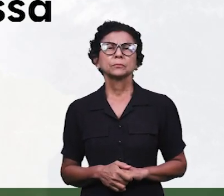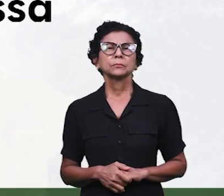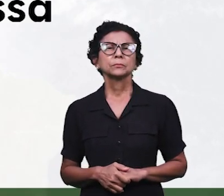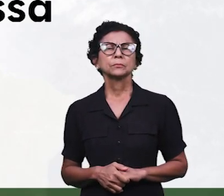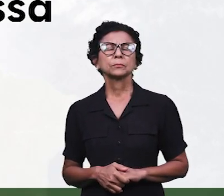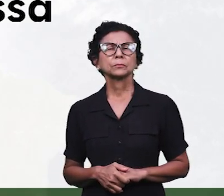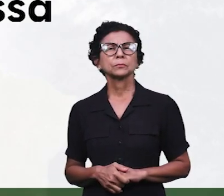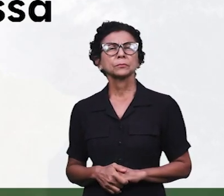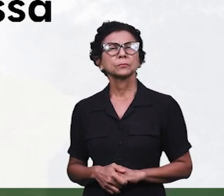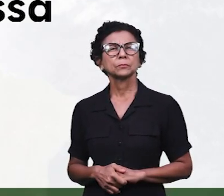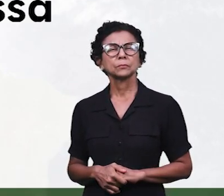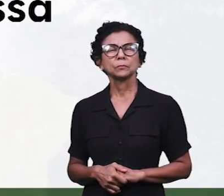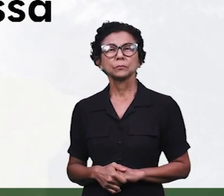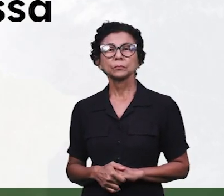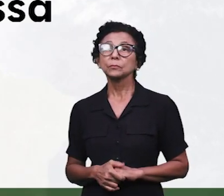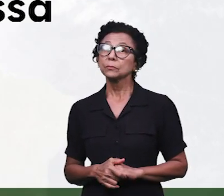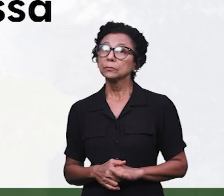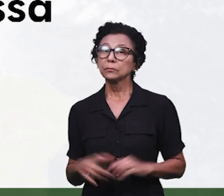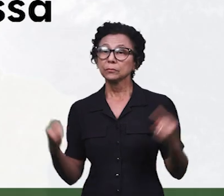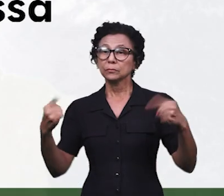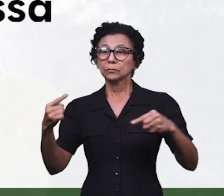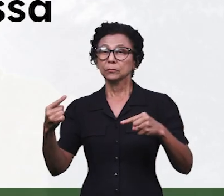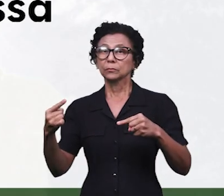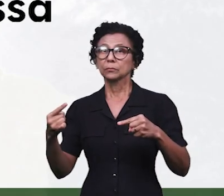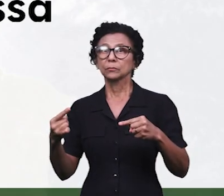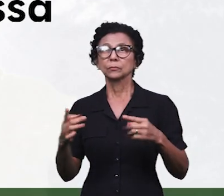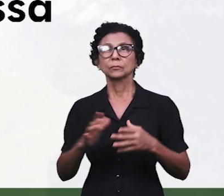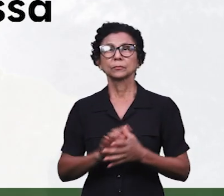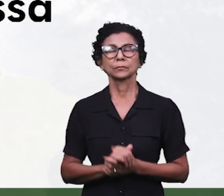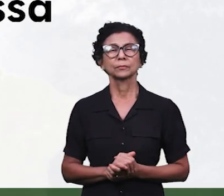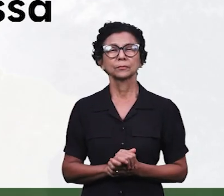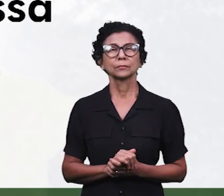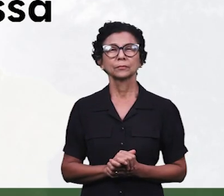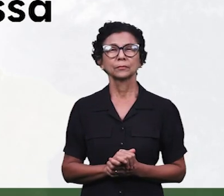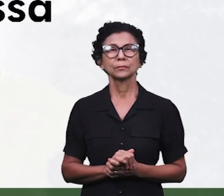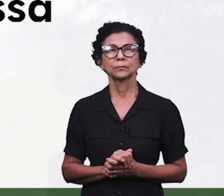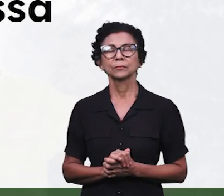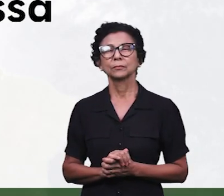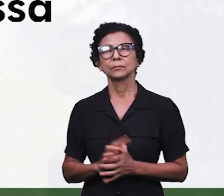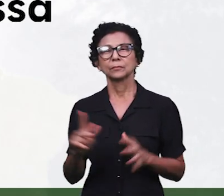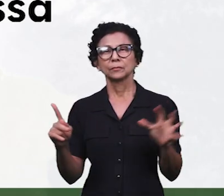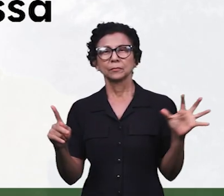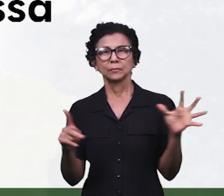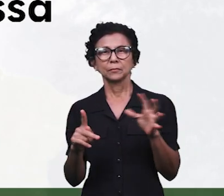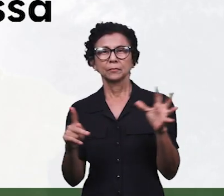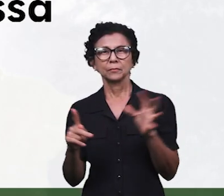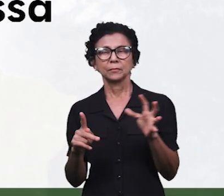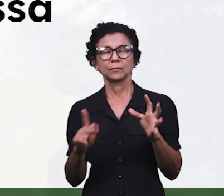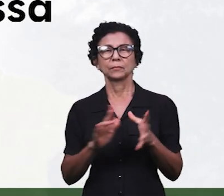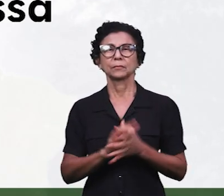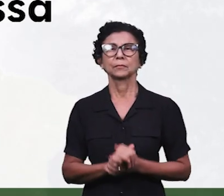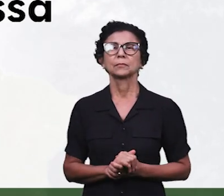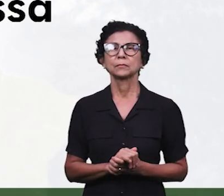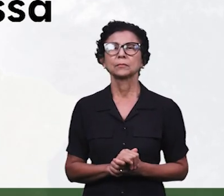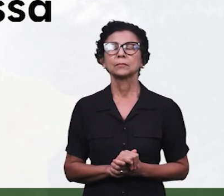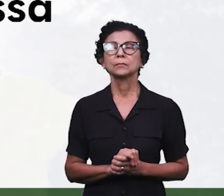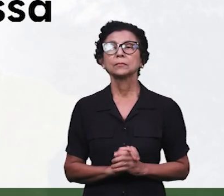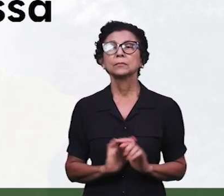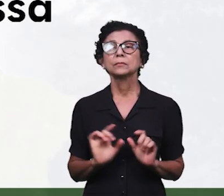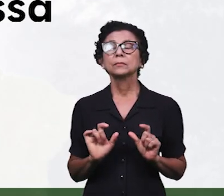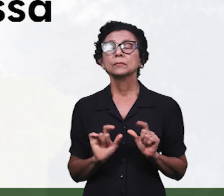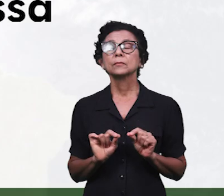Identifique as oposições internas que se evidenciaram em Pérgamo. E a pergunta é, qual o